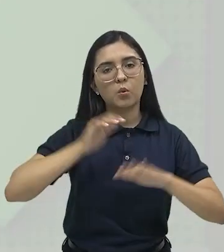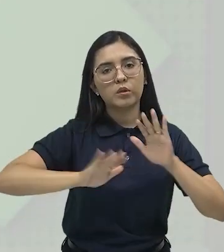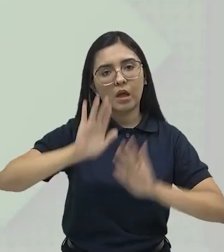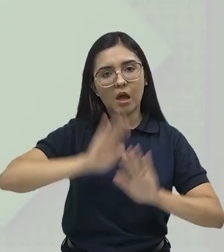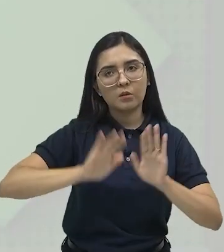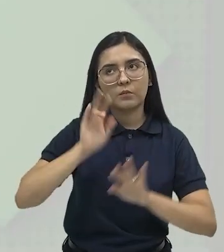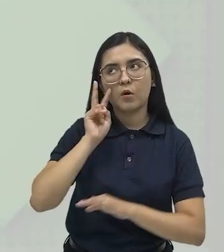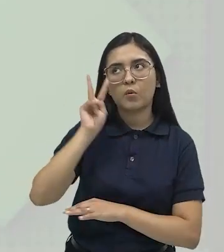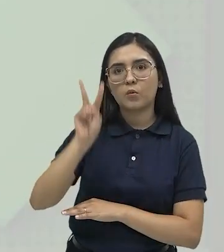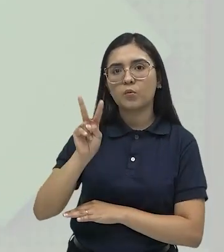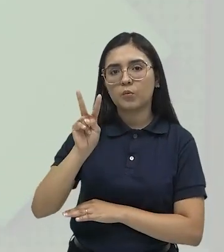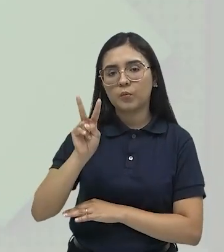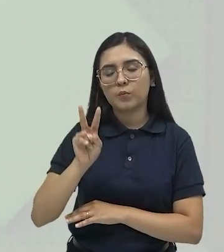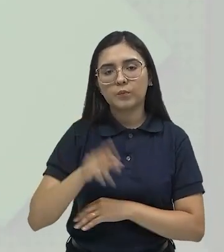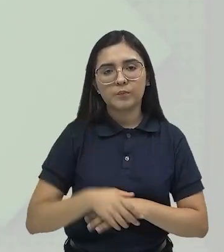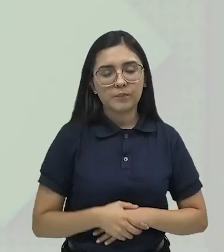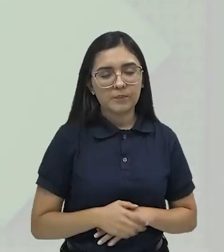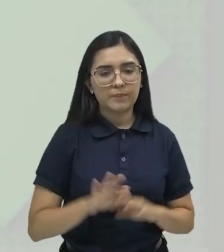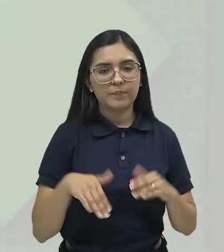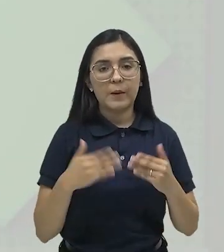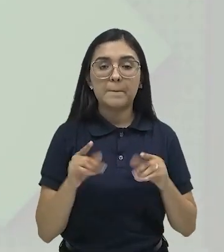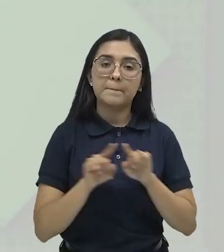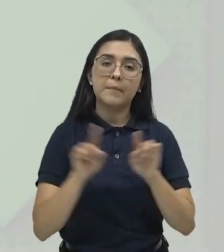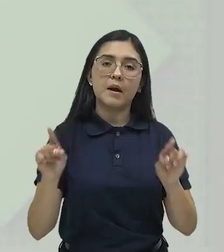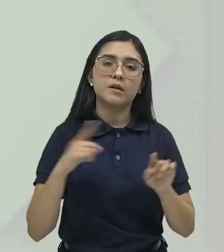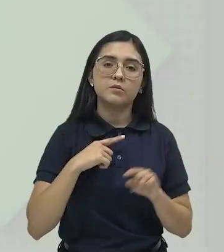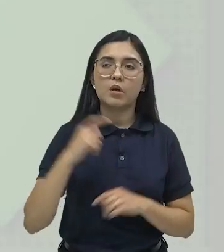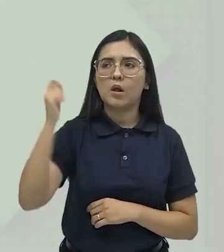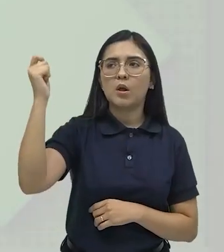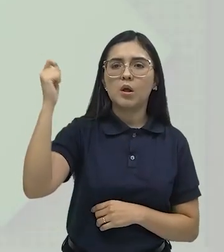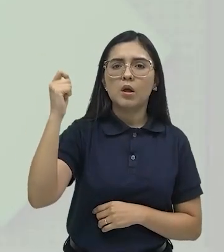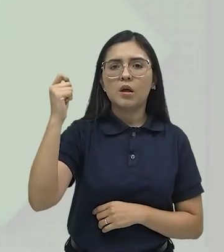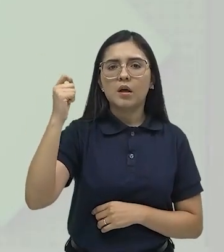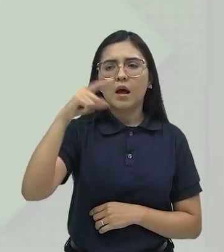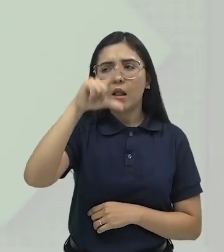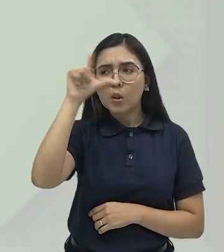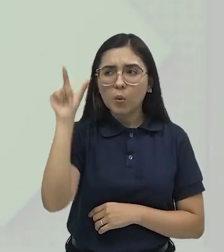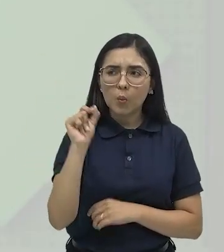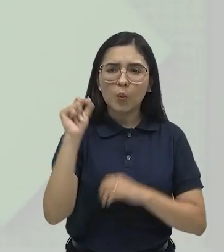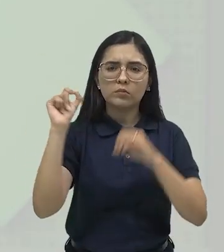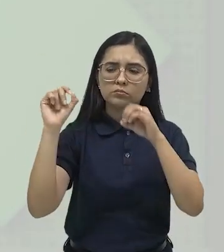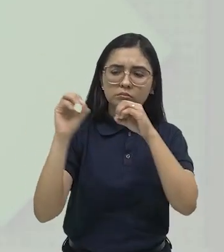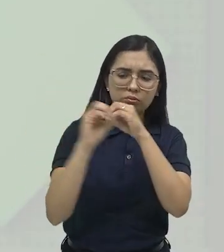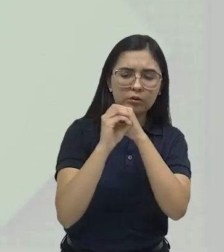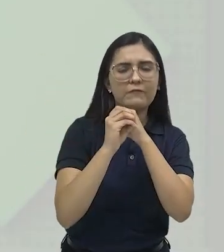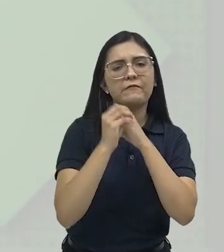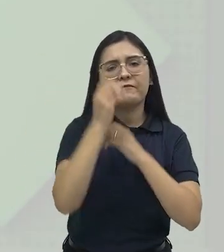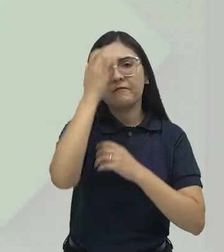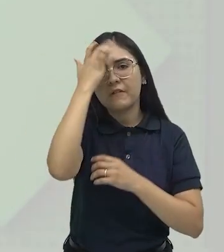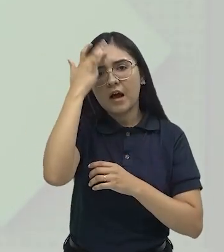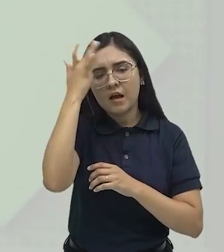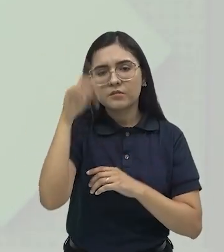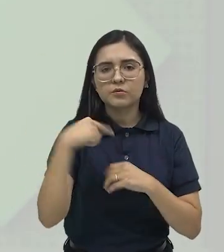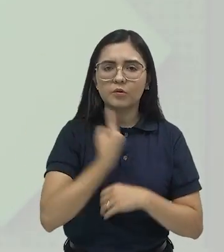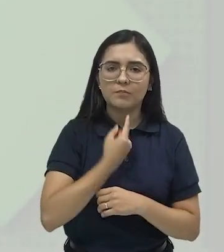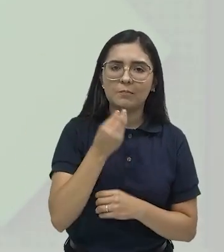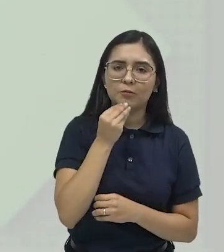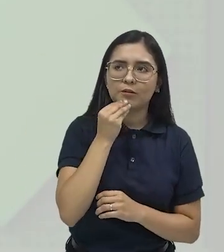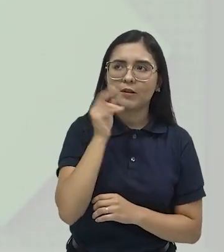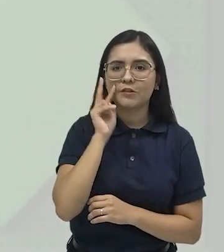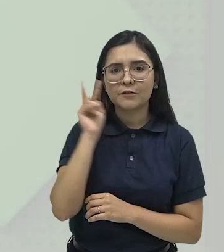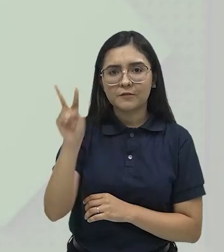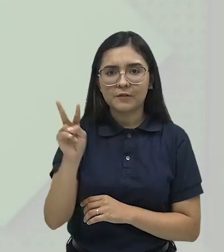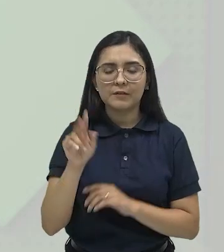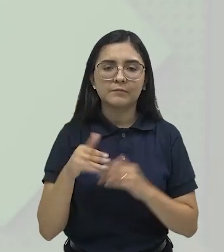luz, certo? Então, o eclipse lunar, como é mais fácil, a gente tem mais chances de ver, então vale a